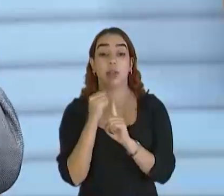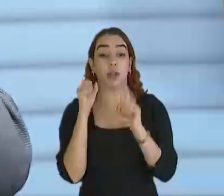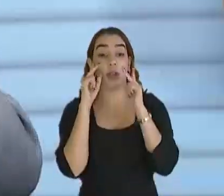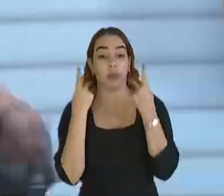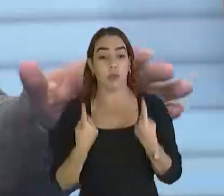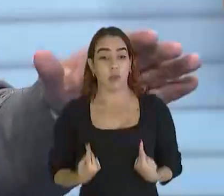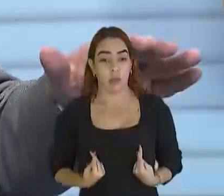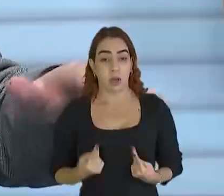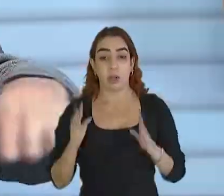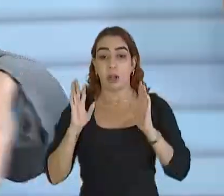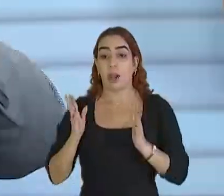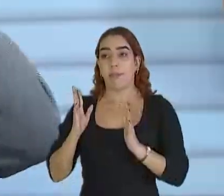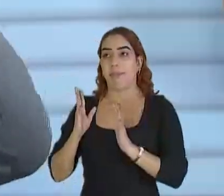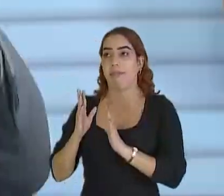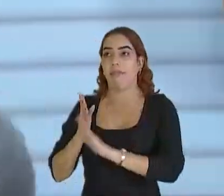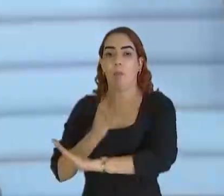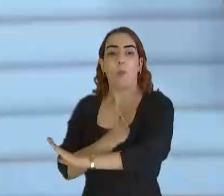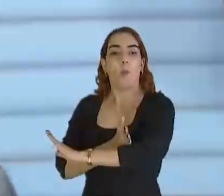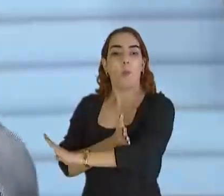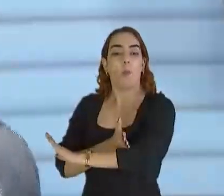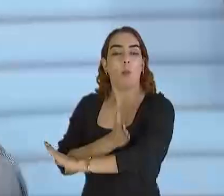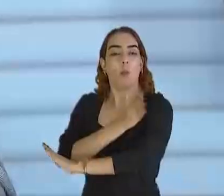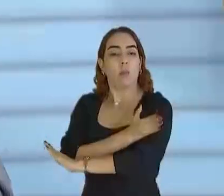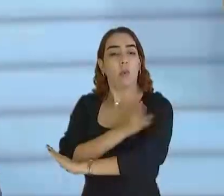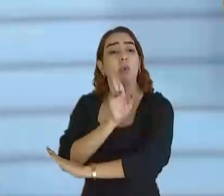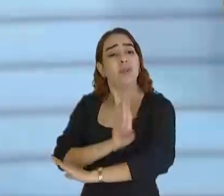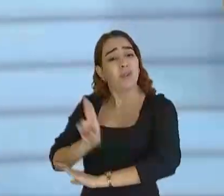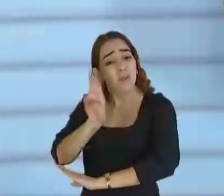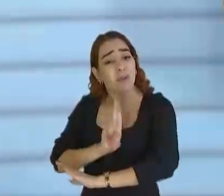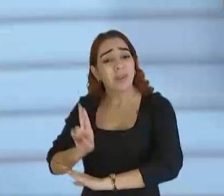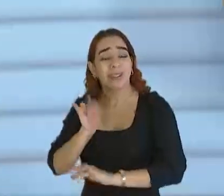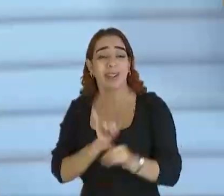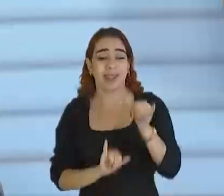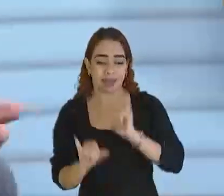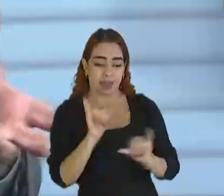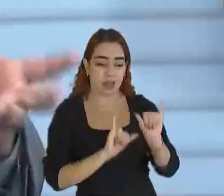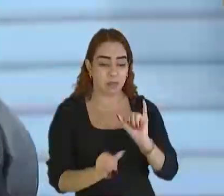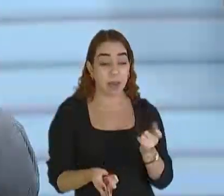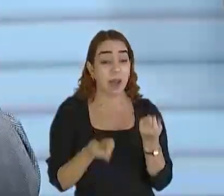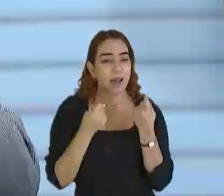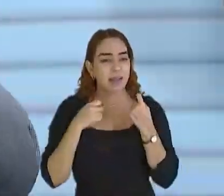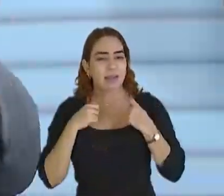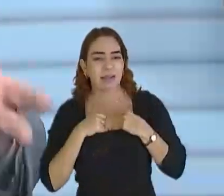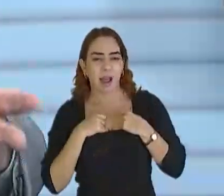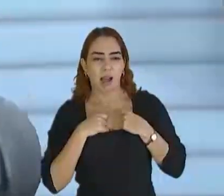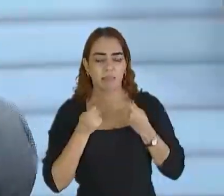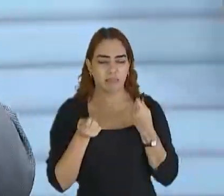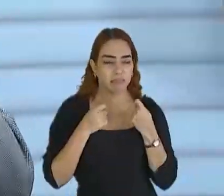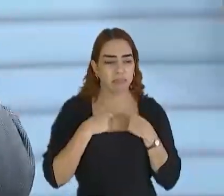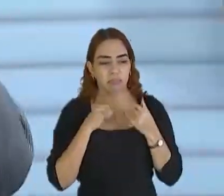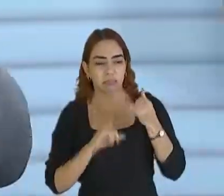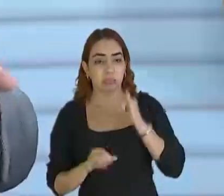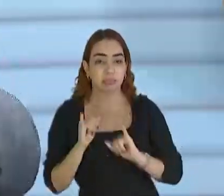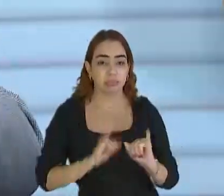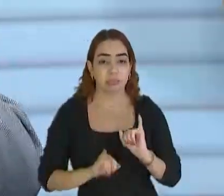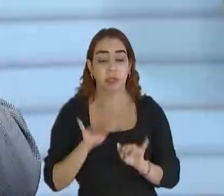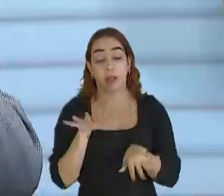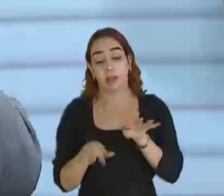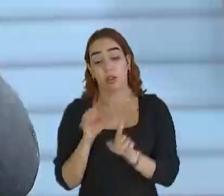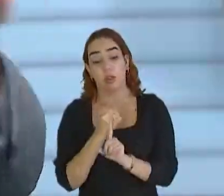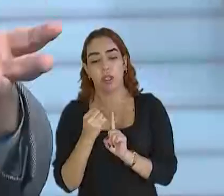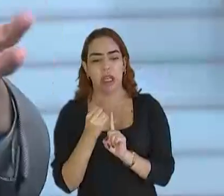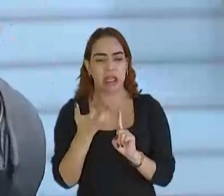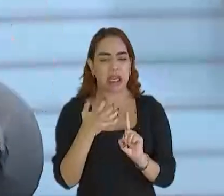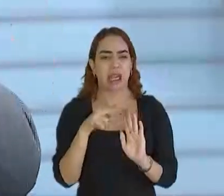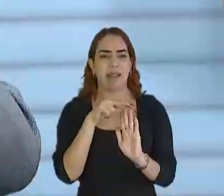psicoativos desde a história da humanidade. Sim, né? Assim, pronto. Então, várias sociedades tentam regular o uso recreativo,